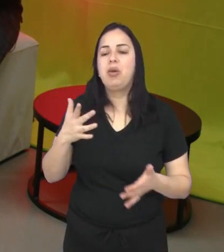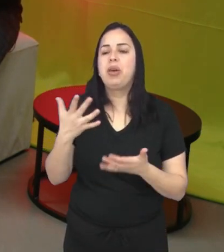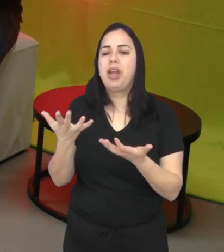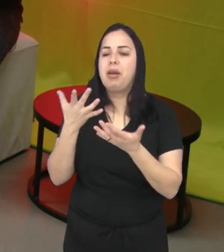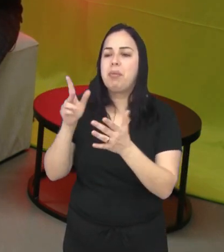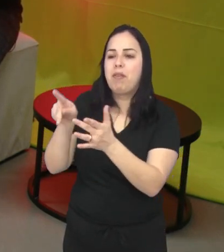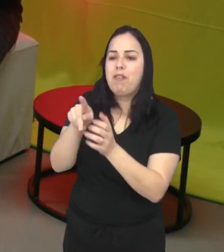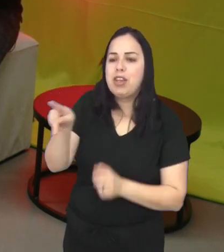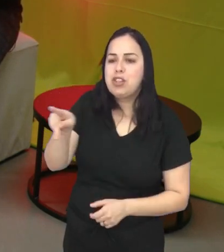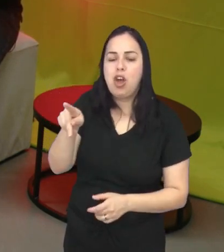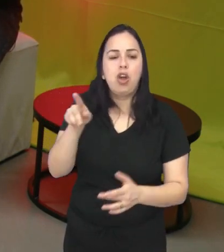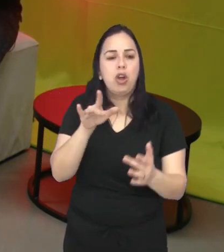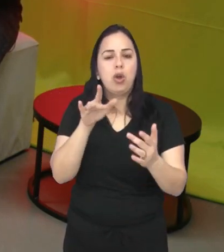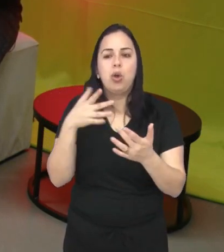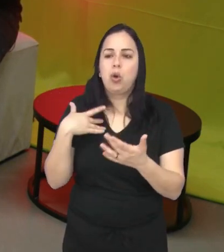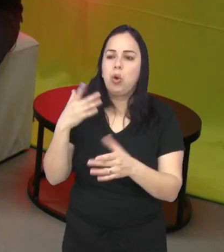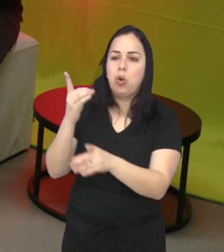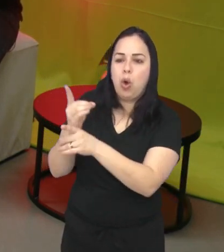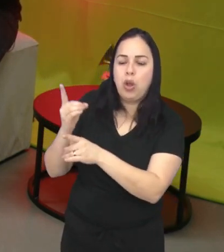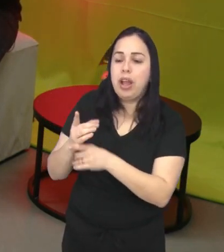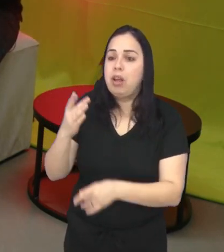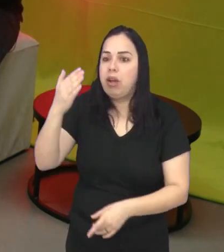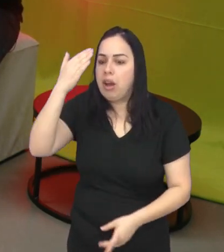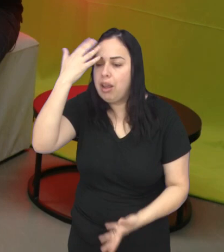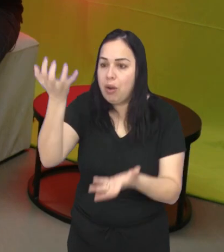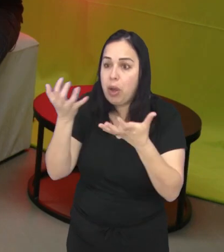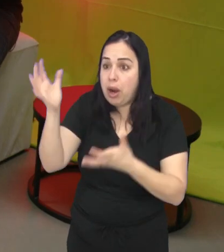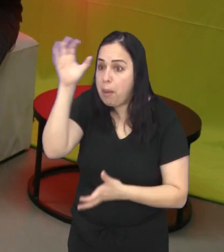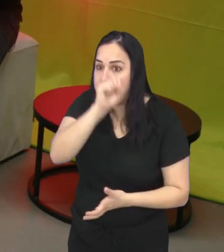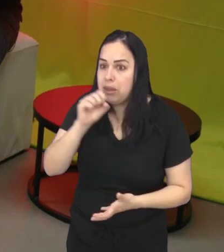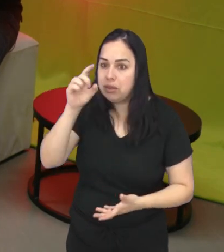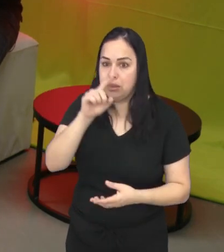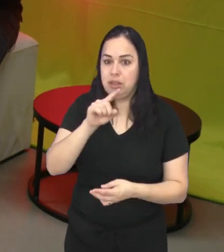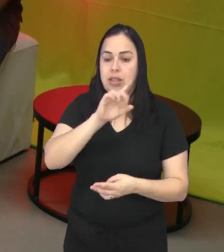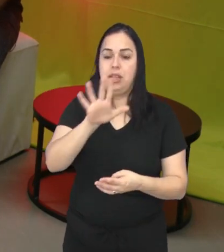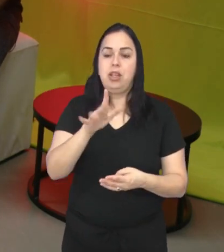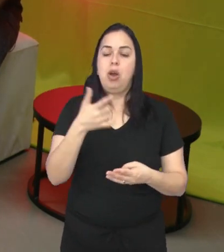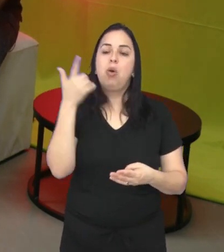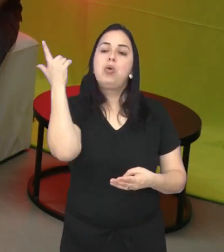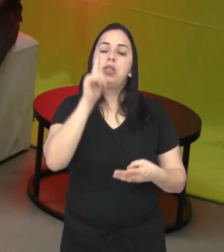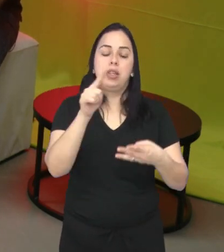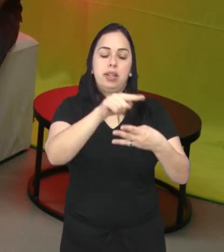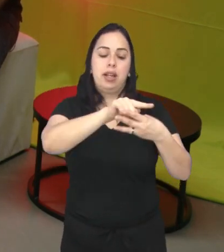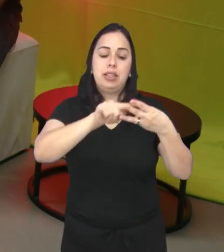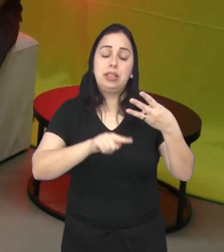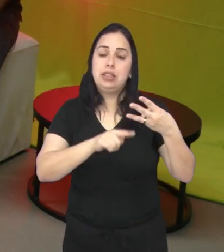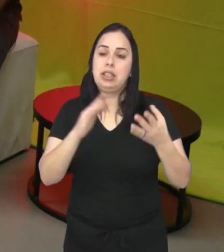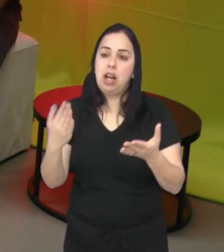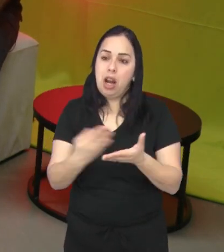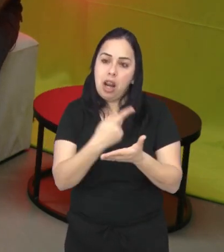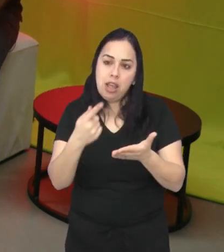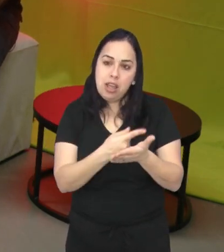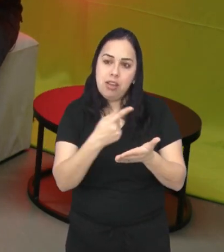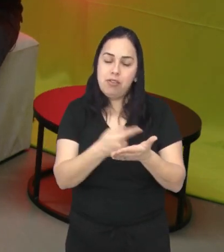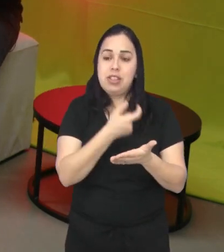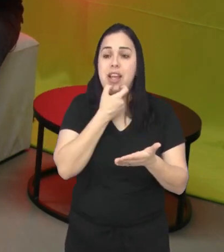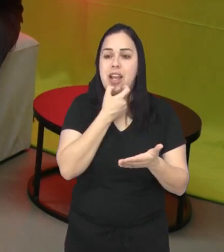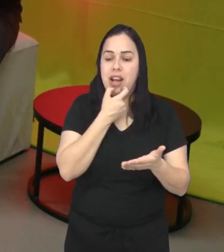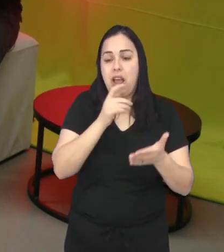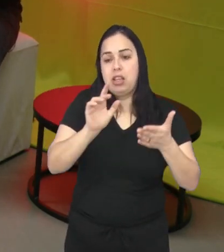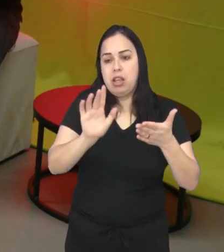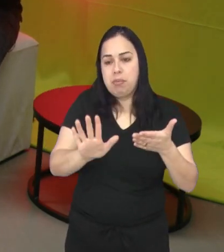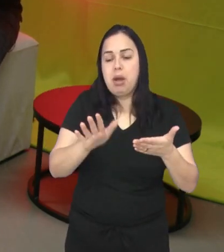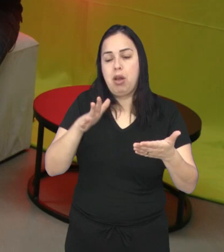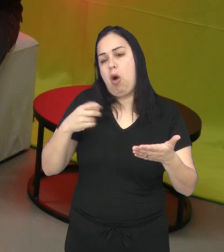encontrar alguns professores que começaram a falar disso, mas na época que eu quis entender, eu achei 3 livros, tudo em inglês, por exemplo. Aí tudo bem, eu